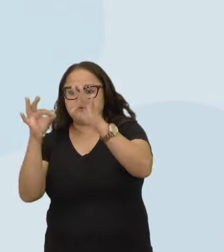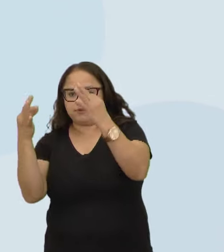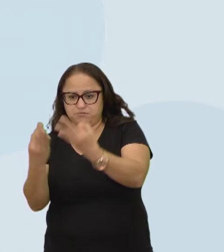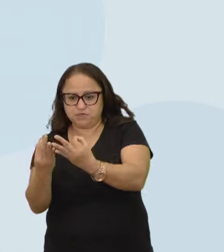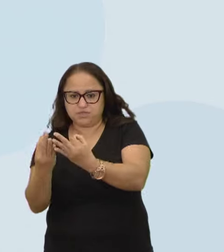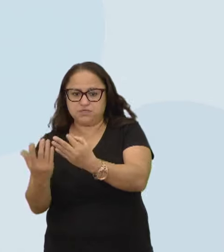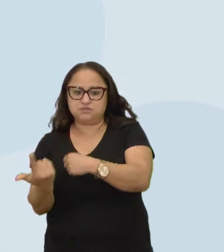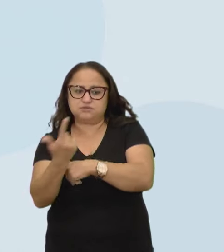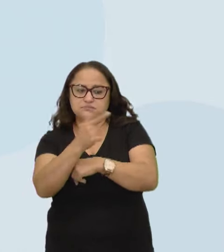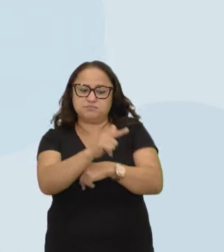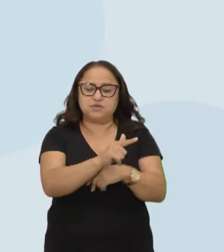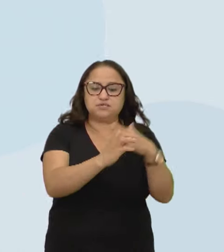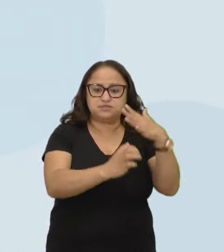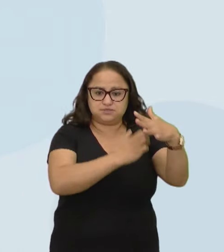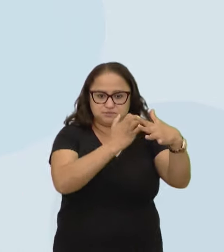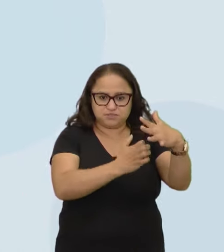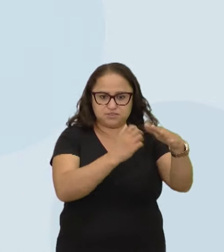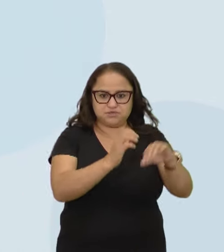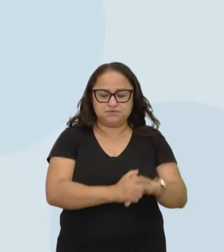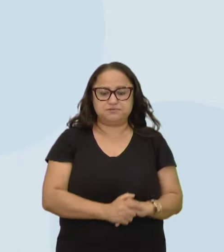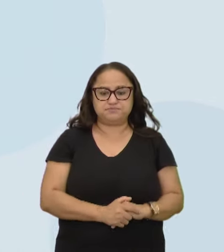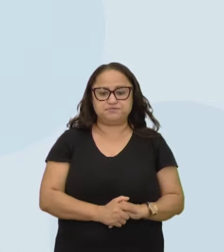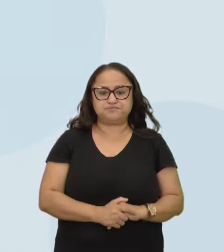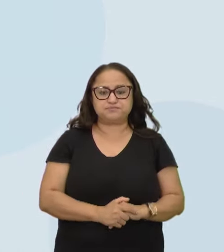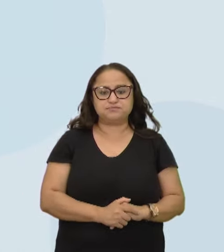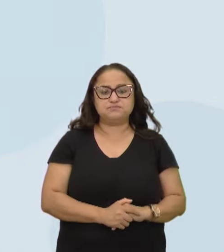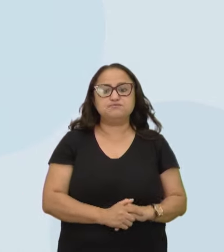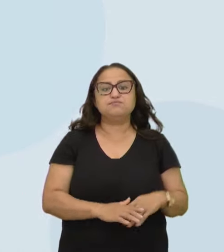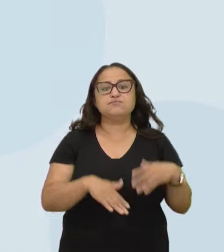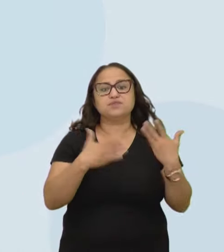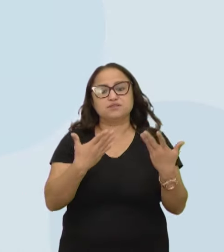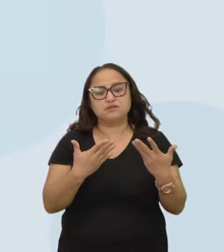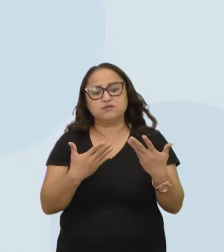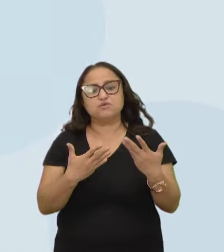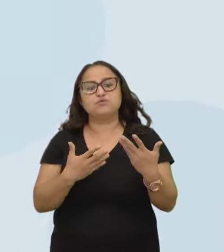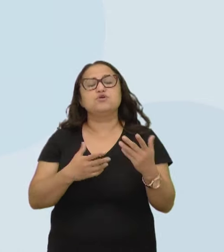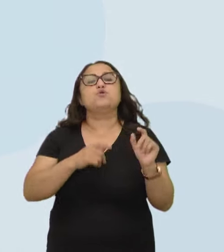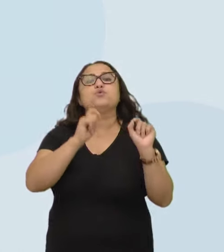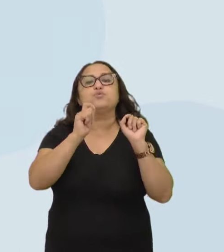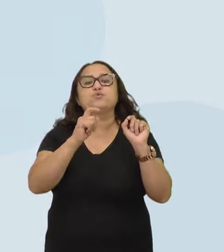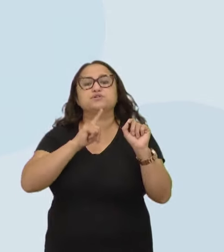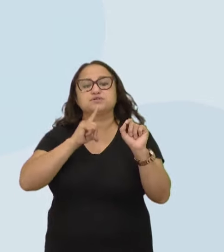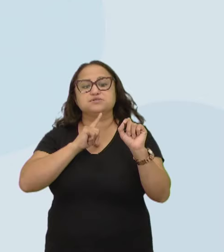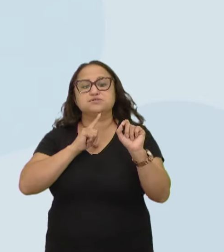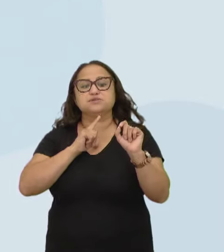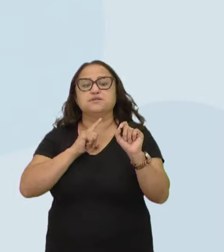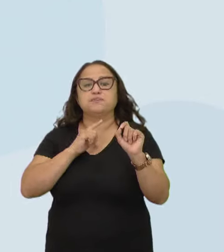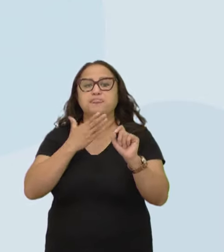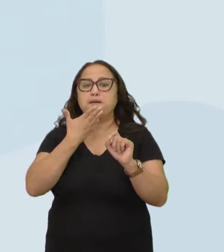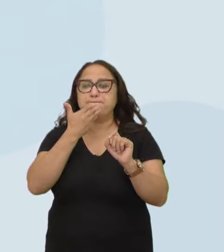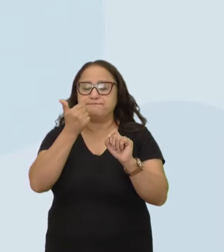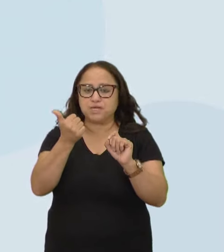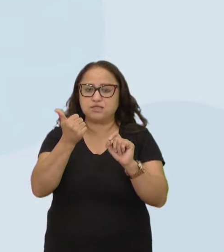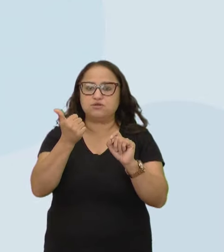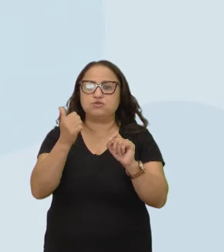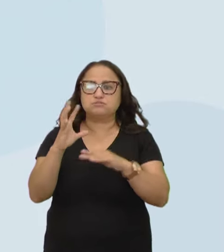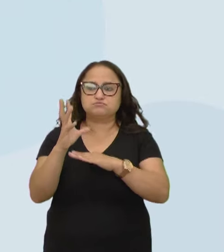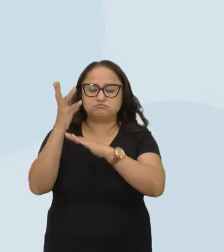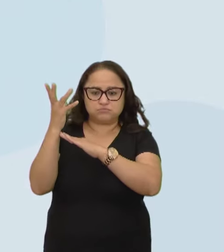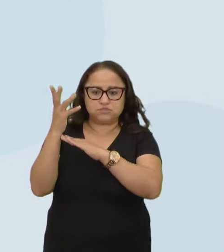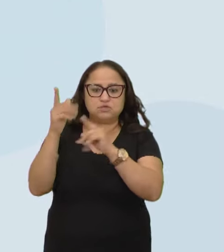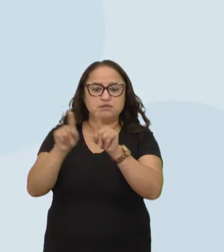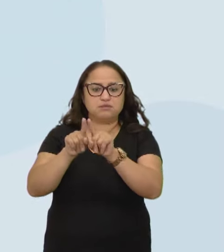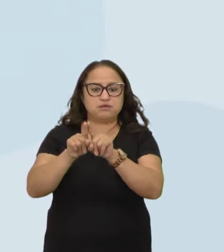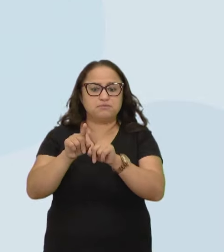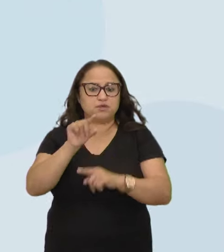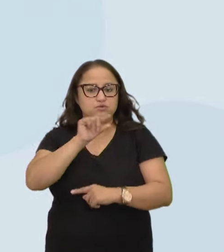famílias para as empresas, certo? A despesa com bens e serviços flui das famílias para as empresas. E a renda,